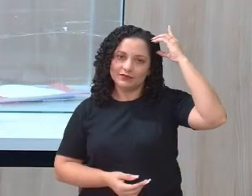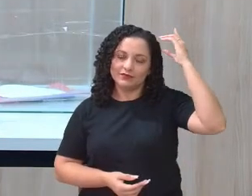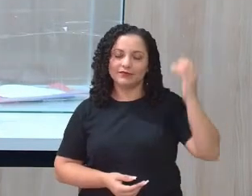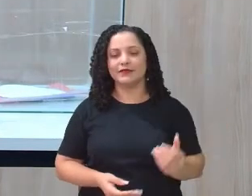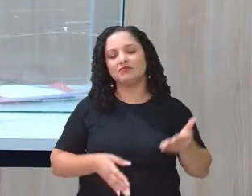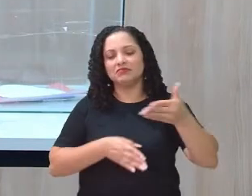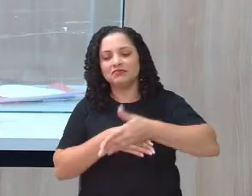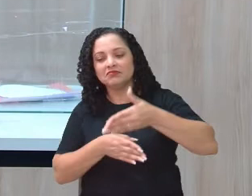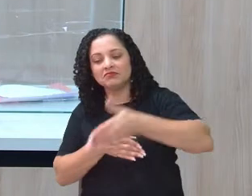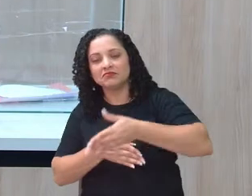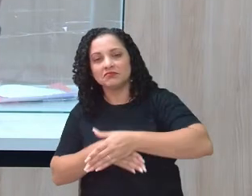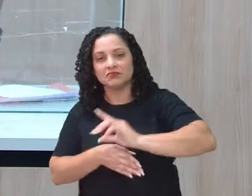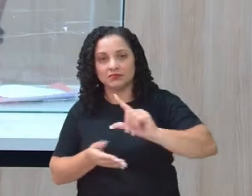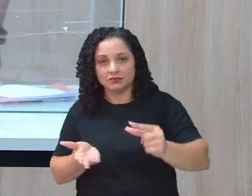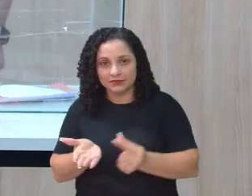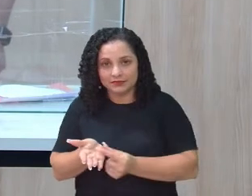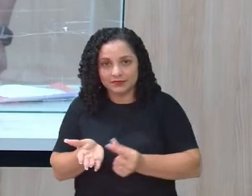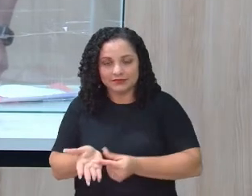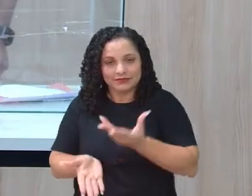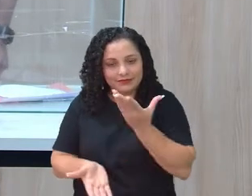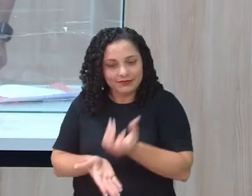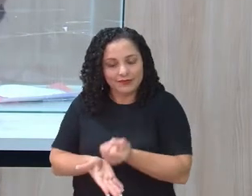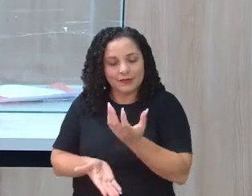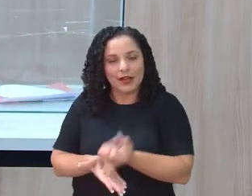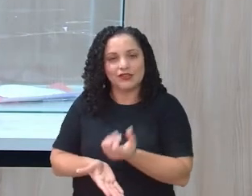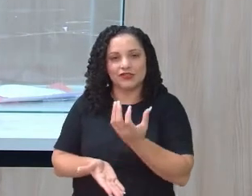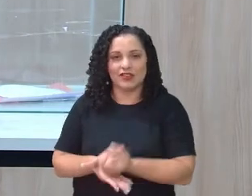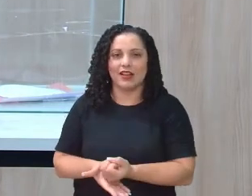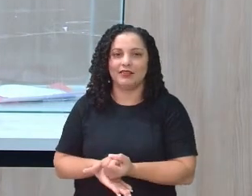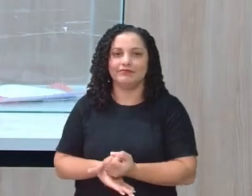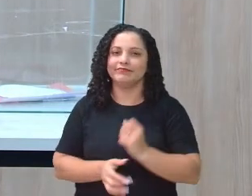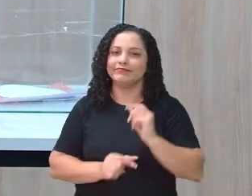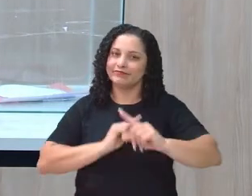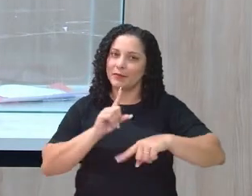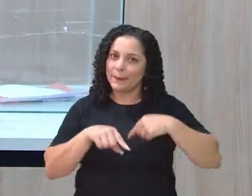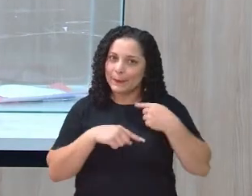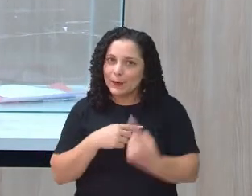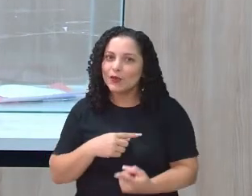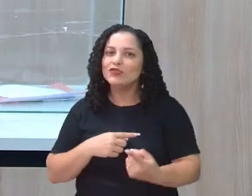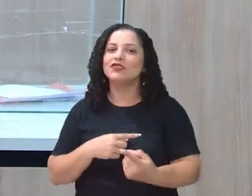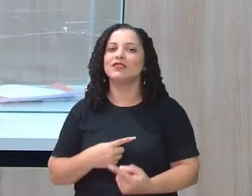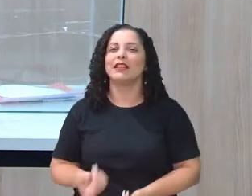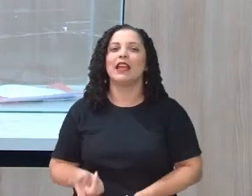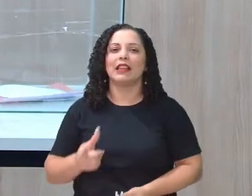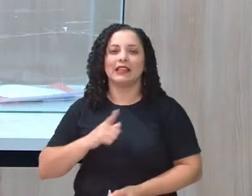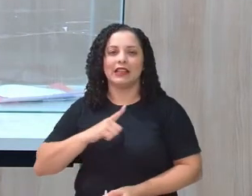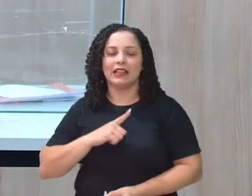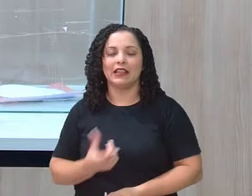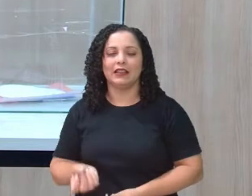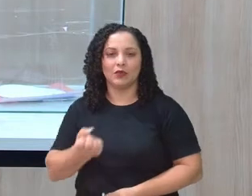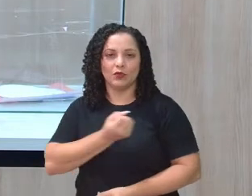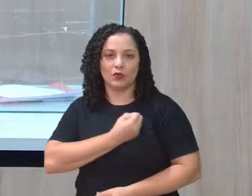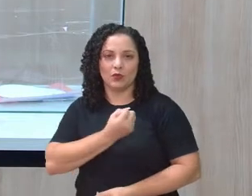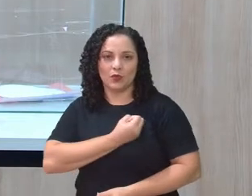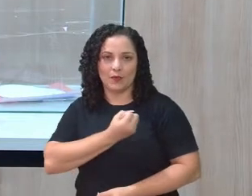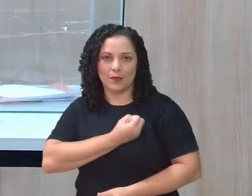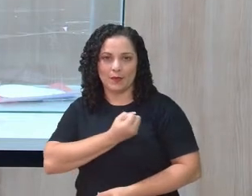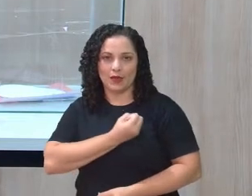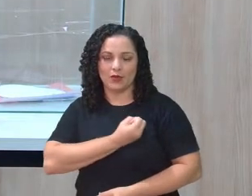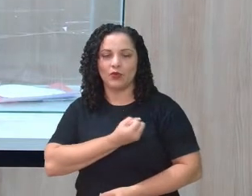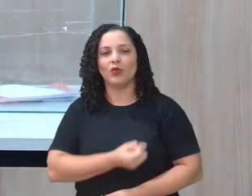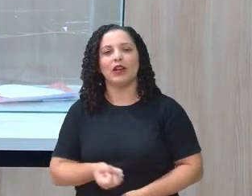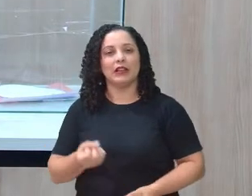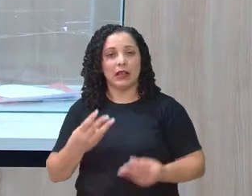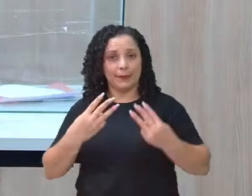loja de aplicativo, faz o download do aplicativo e depois que você fizer o download vai pedir lá o seu login e a senha.